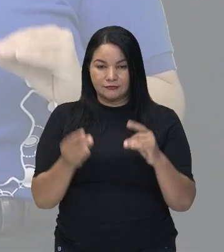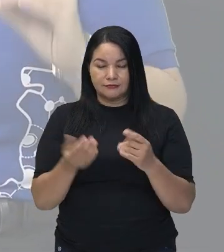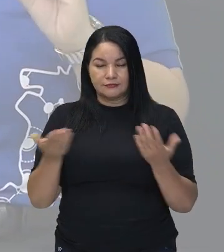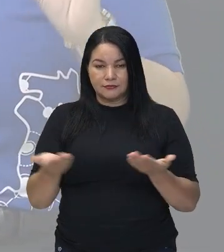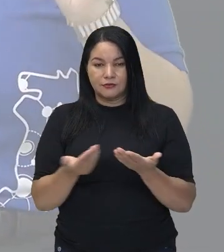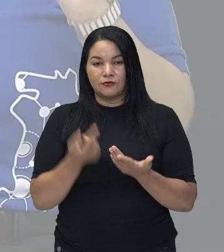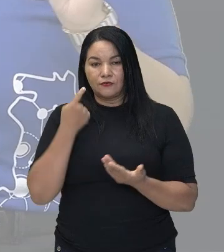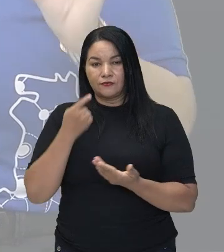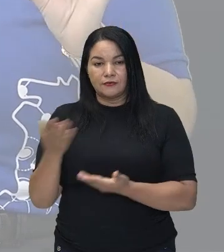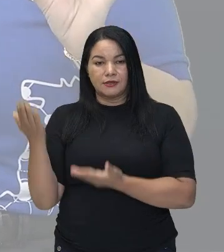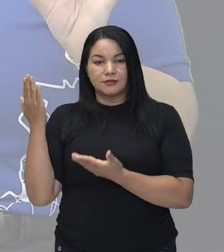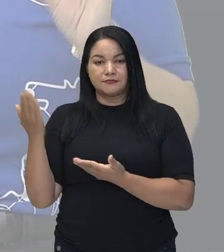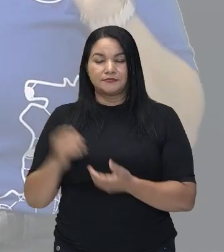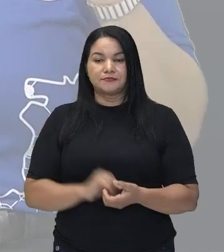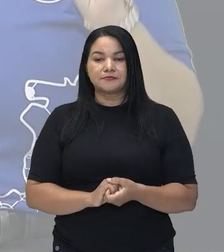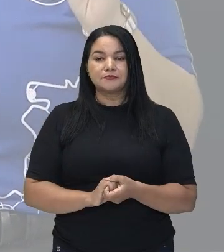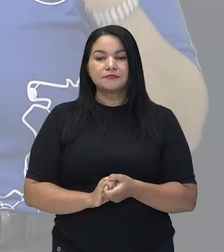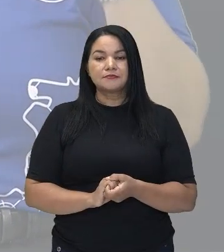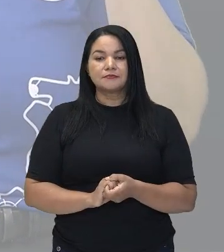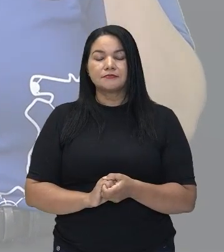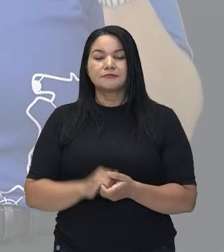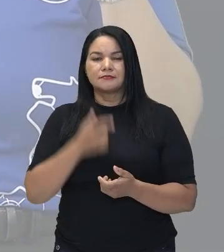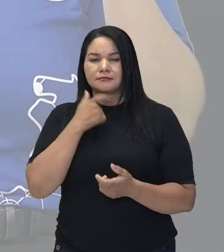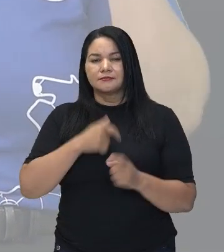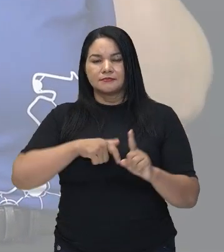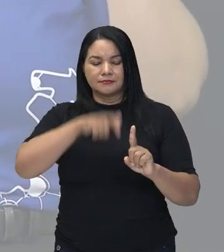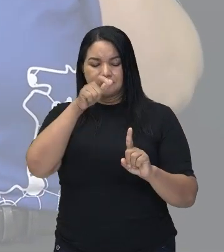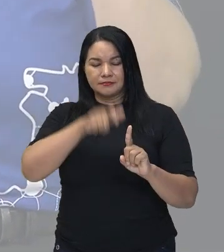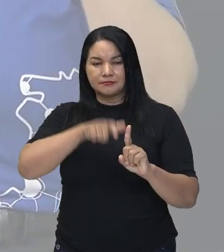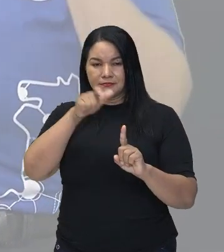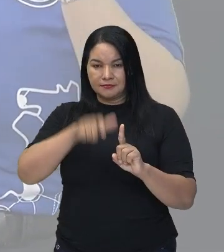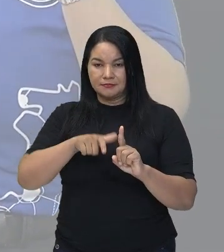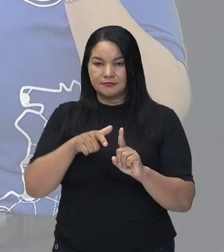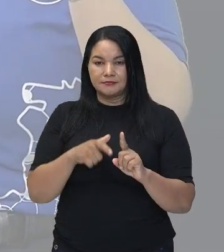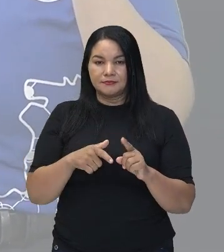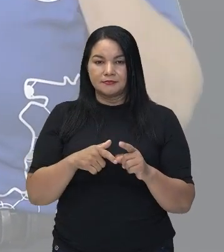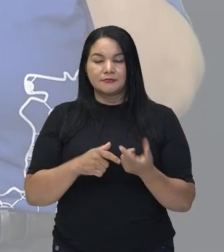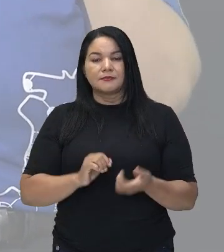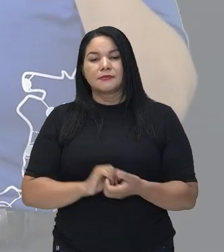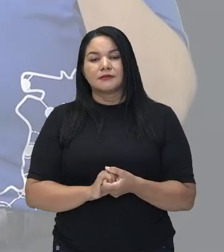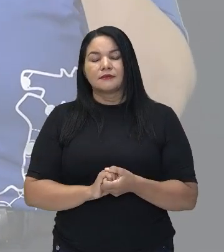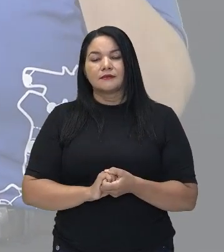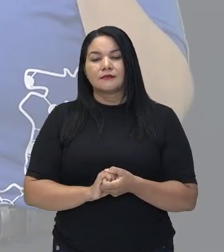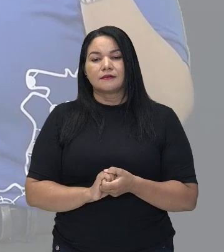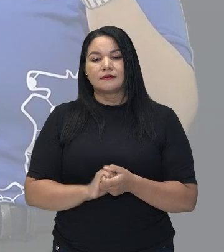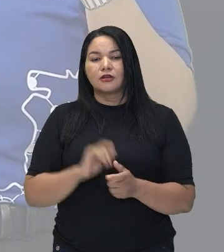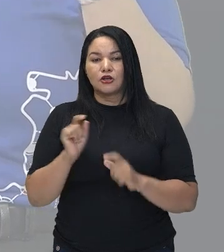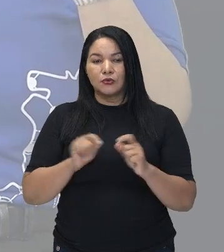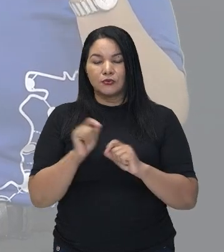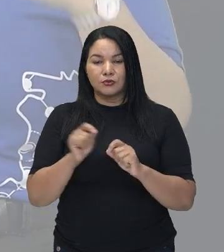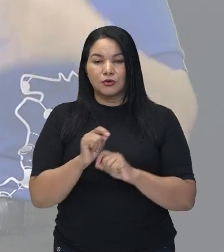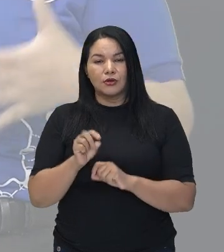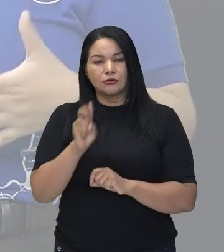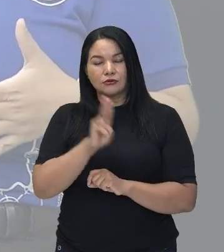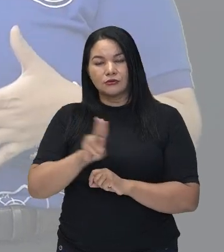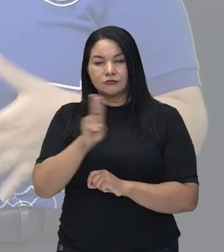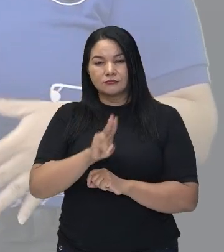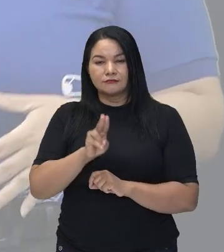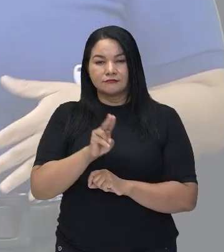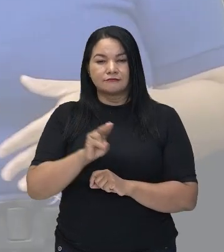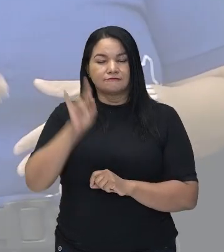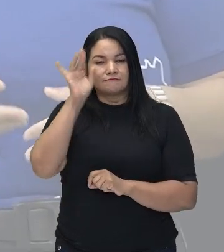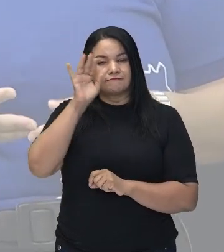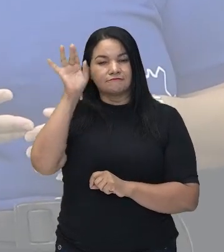só. Heterônimos, Fernando Pessoa e seus heterônimos. Heterônimo é dito de um nome